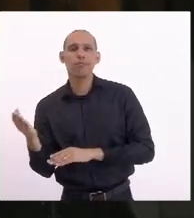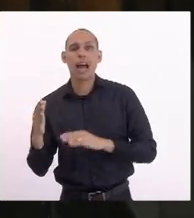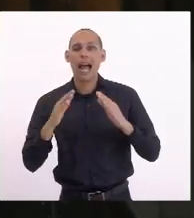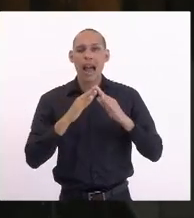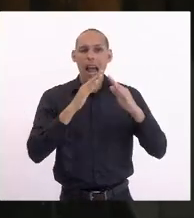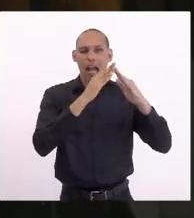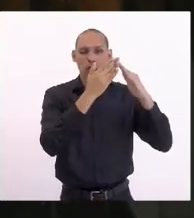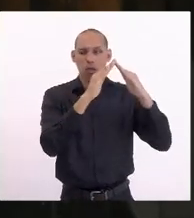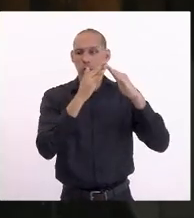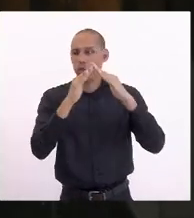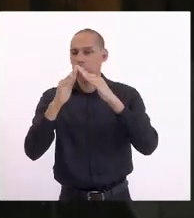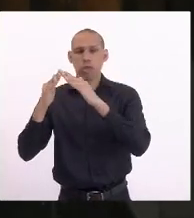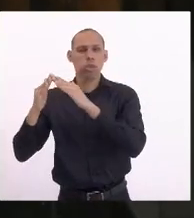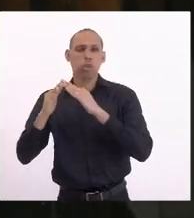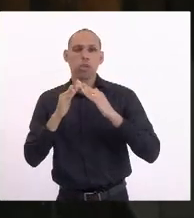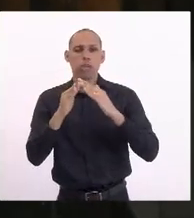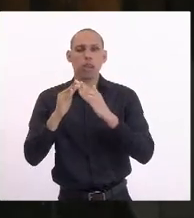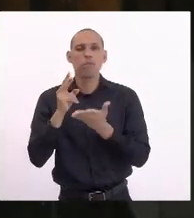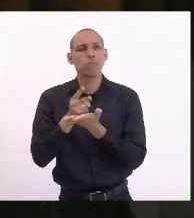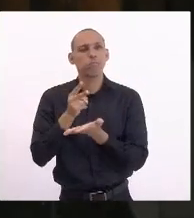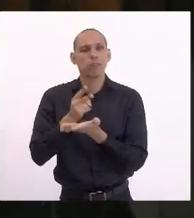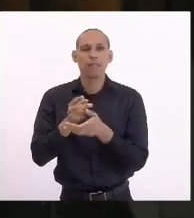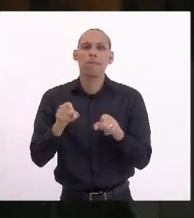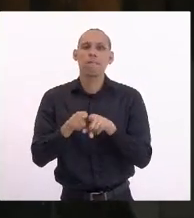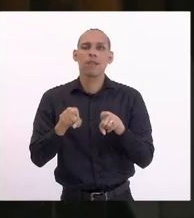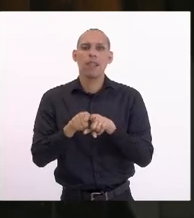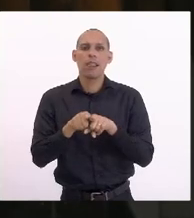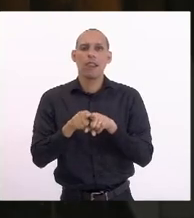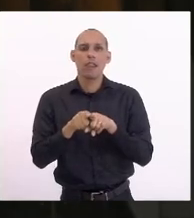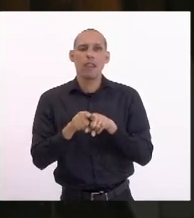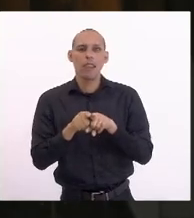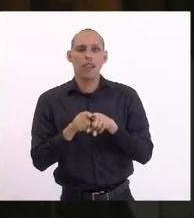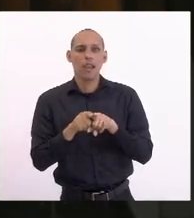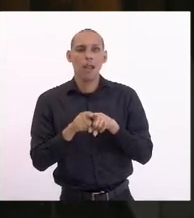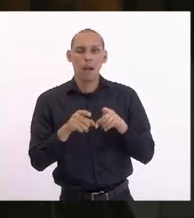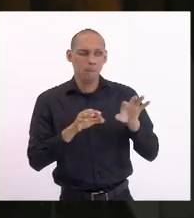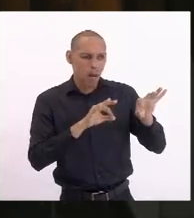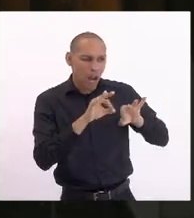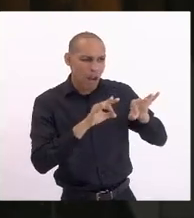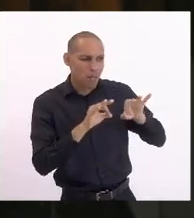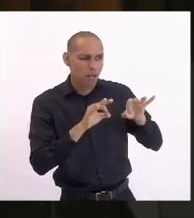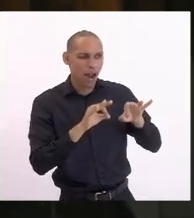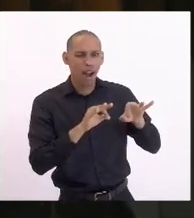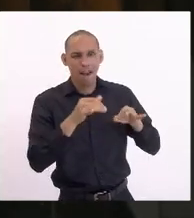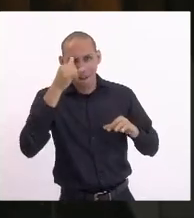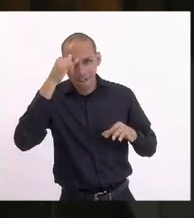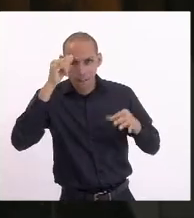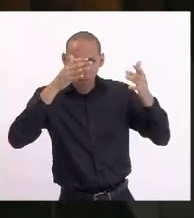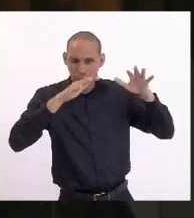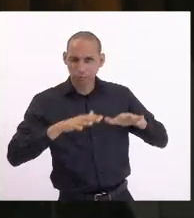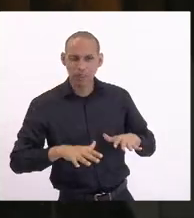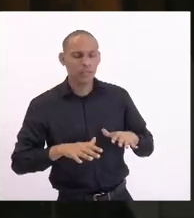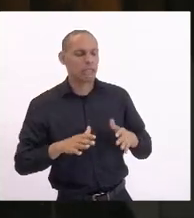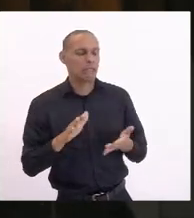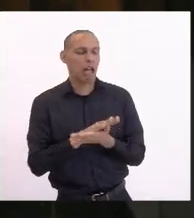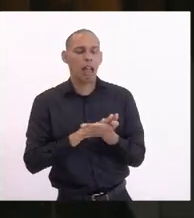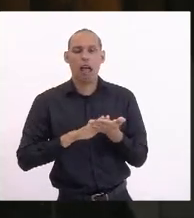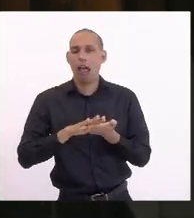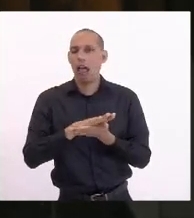continuam, as contenções de encosta não são feitas, se constrói em calha de